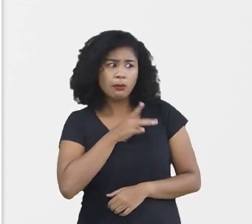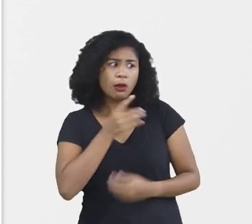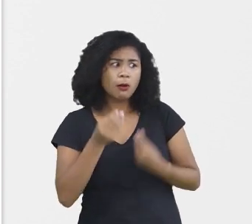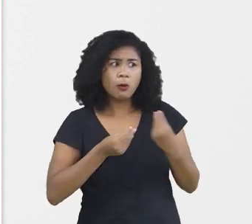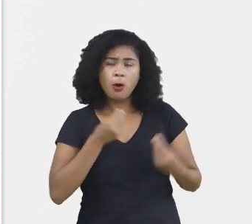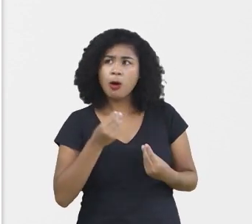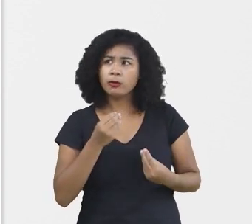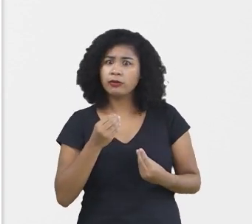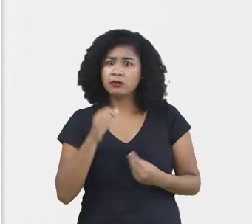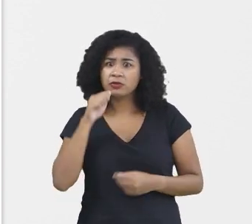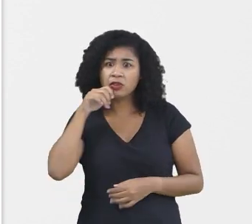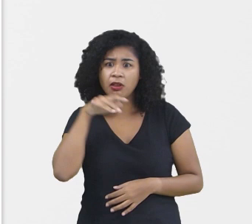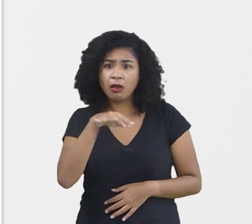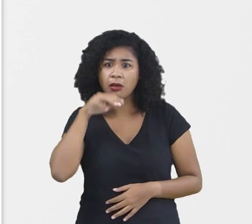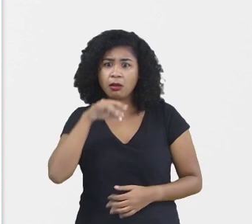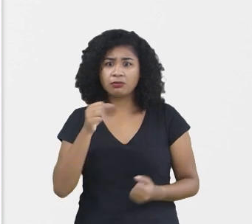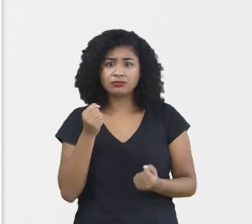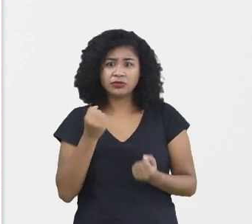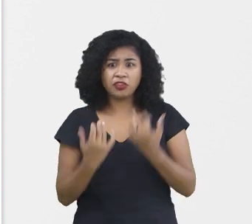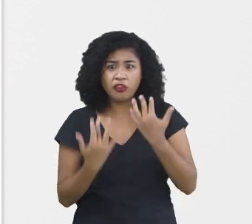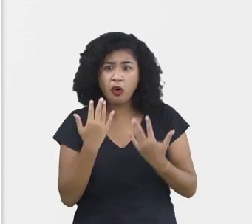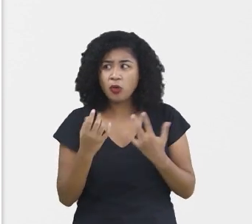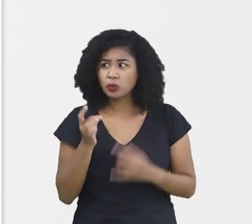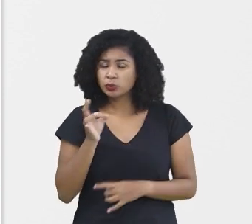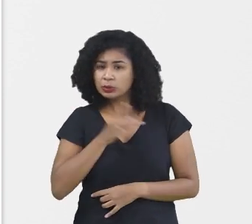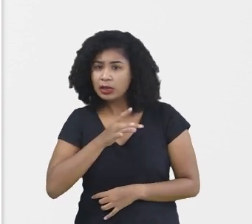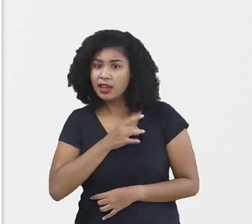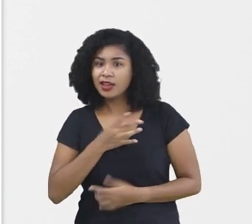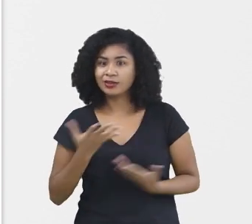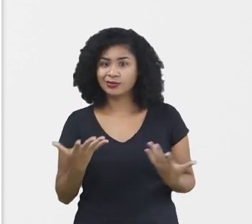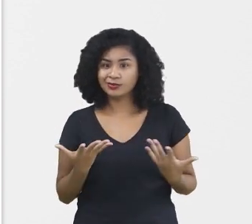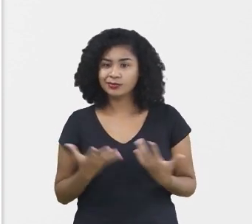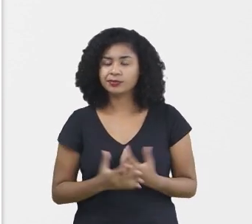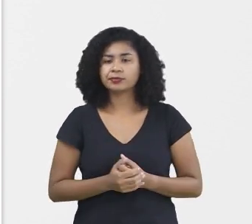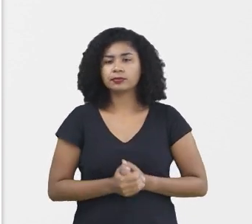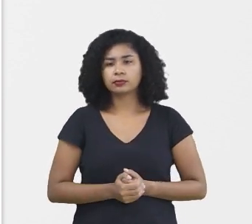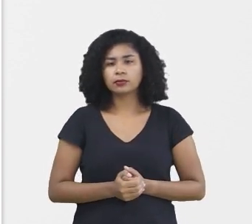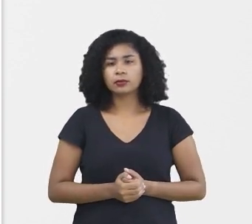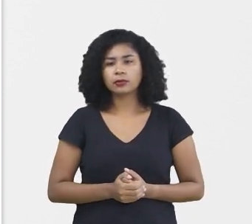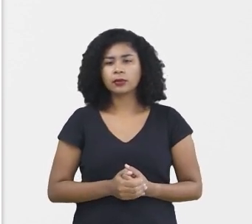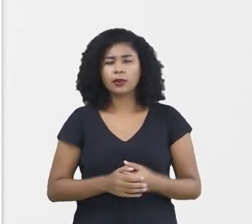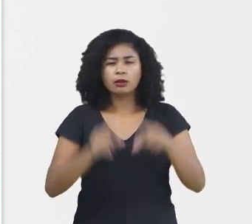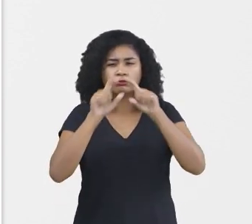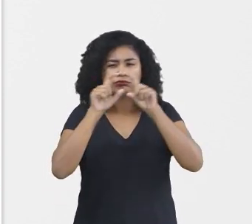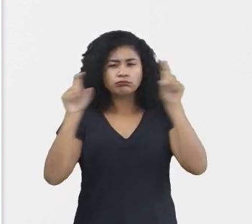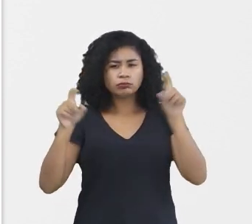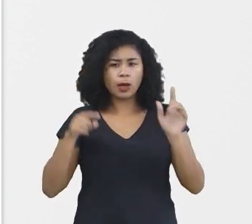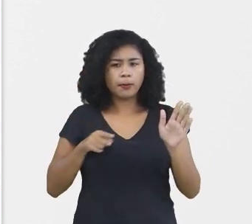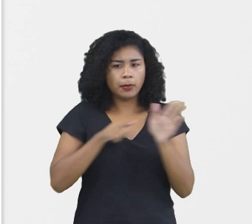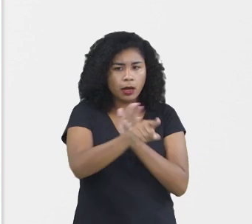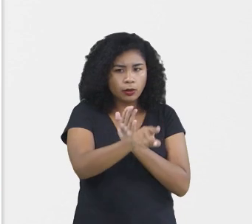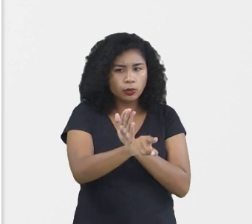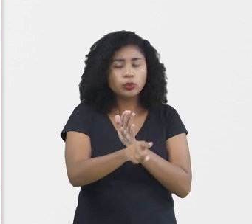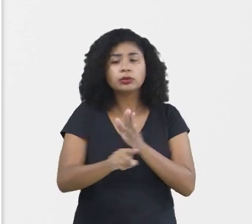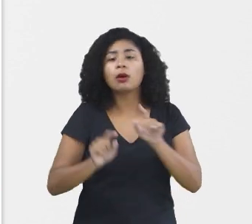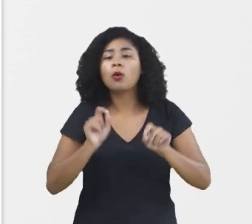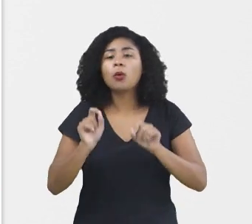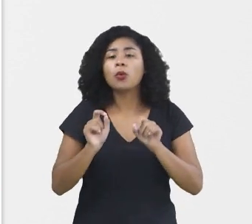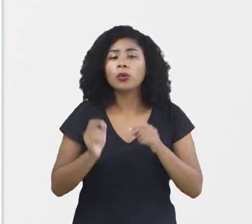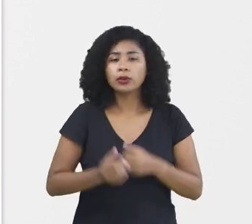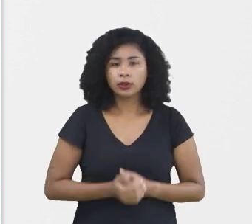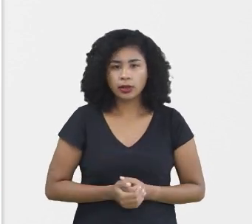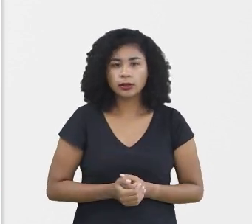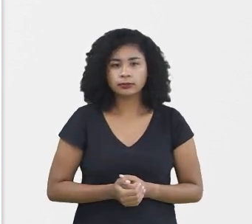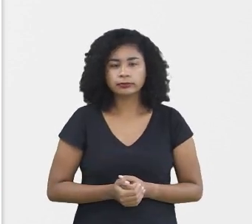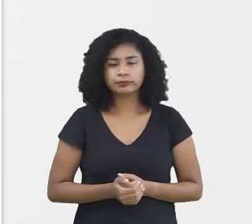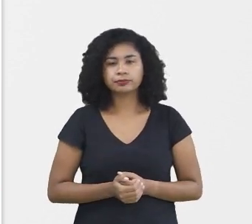frente de um dragão, não é verdade? Então, gente, lá no enunciado da questão, ele pergunta o seguinte: de acordo